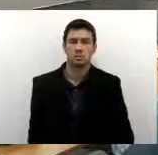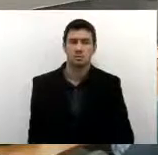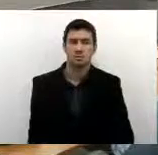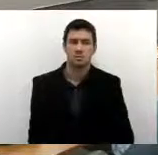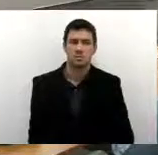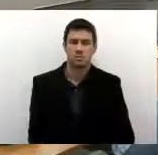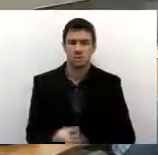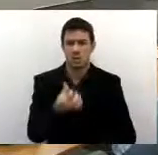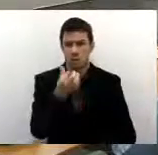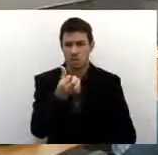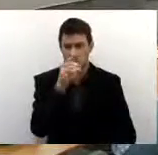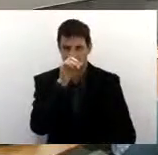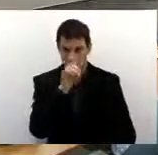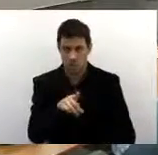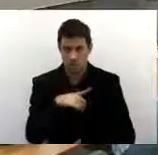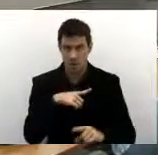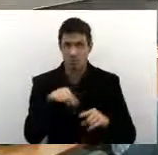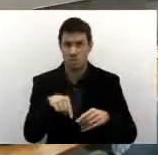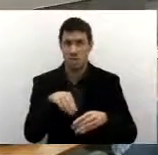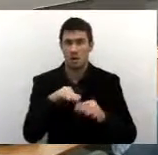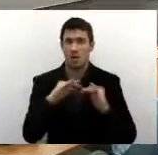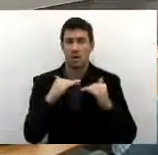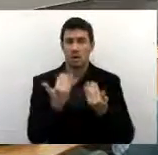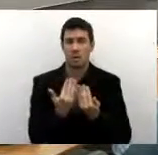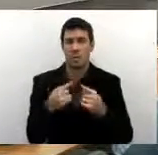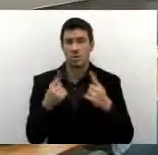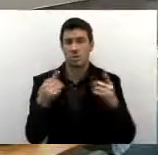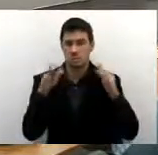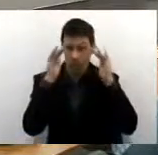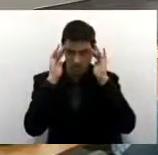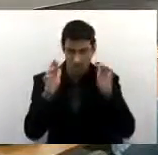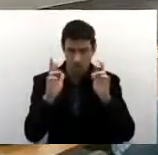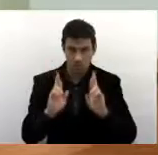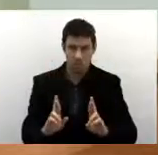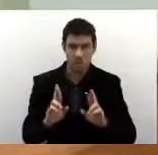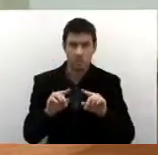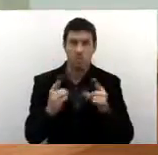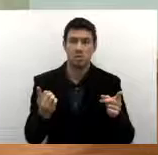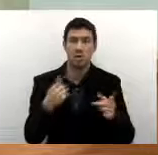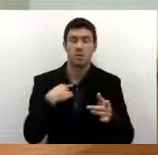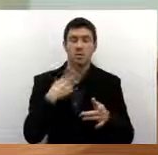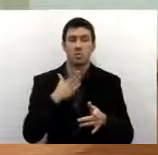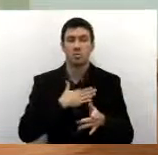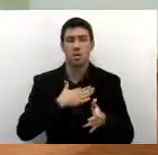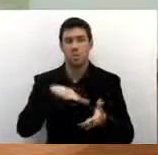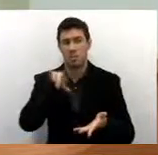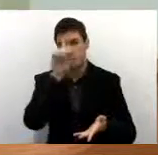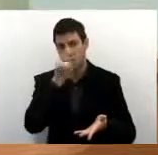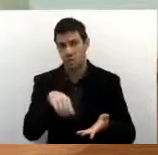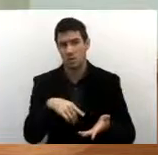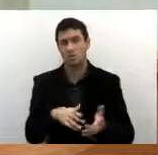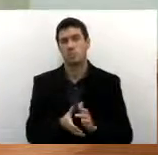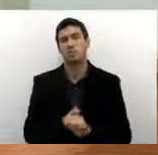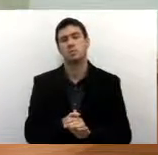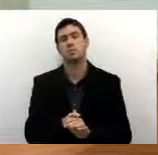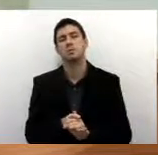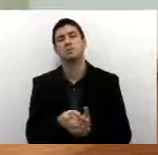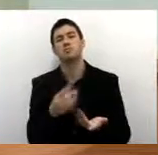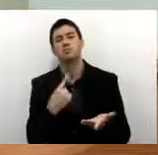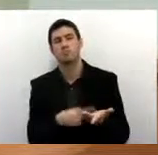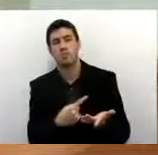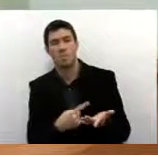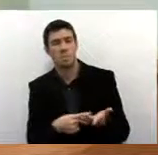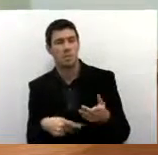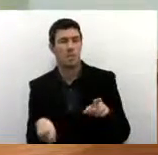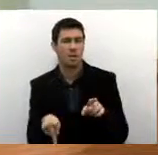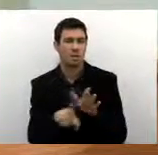6 mandatos nessa casa e eu sempre tenho pautado com respeito com nobres colegas. E o meu mandato é de acordo que manda a lei